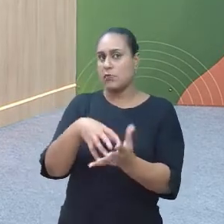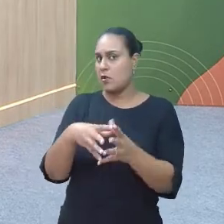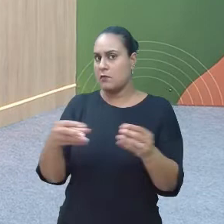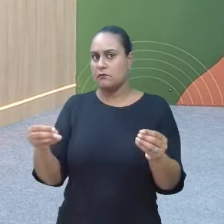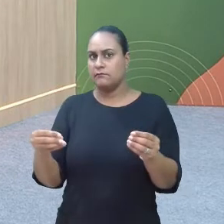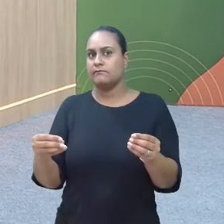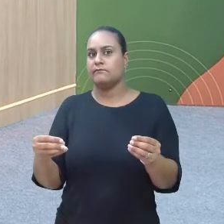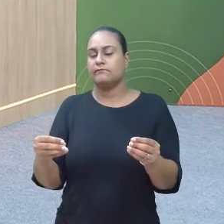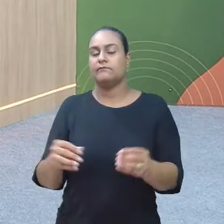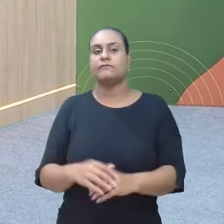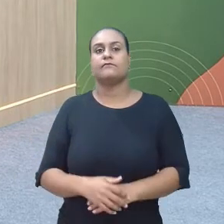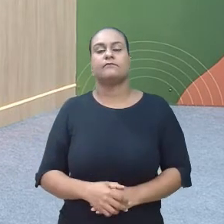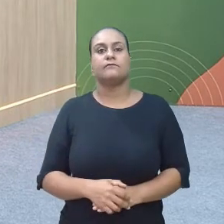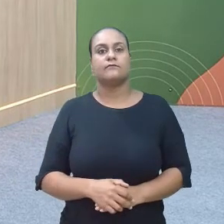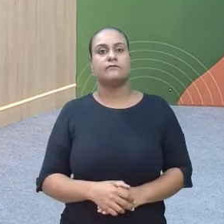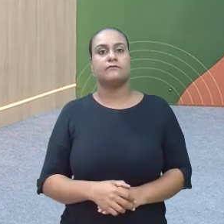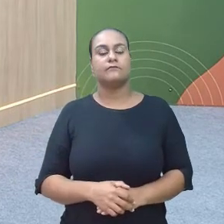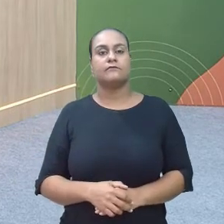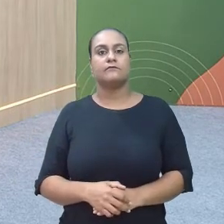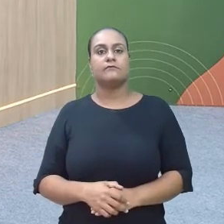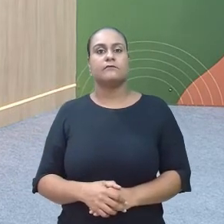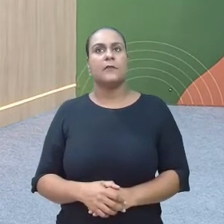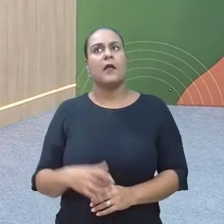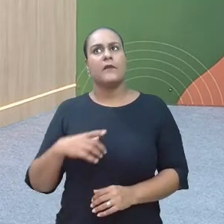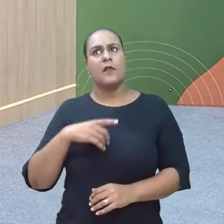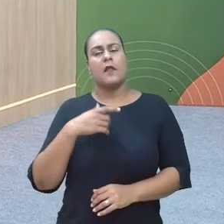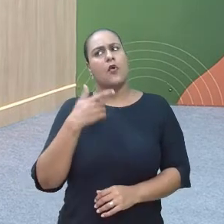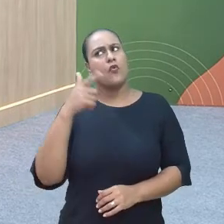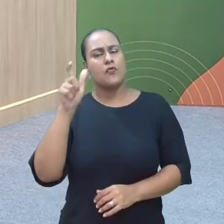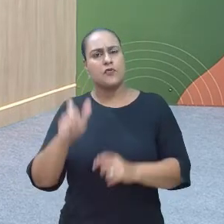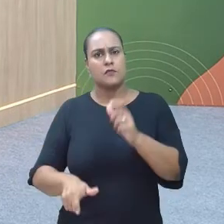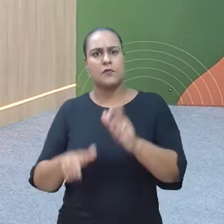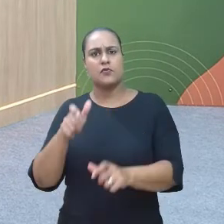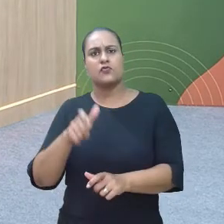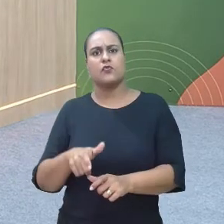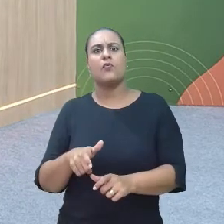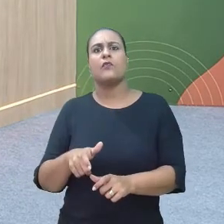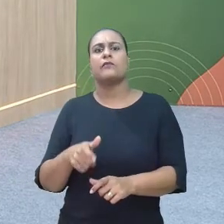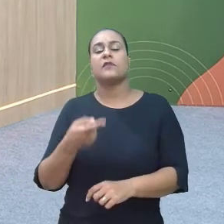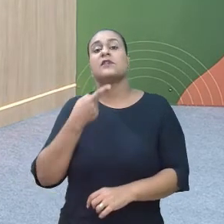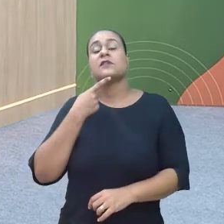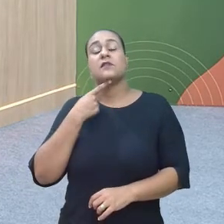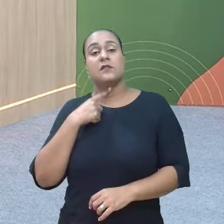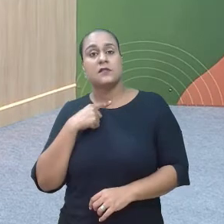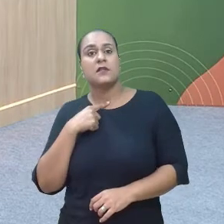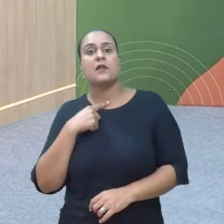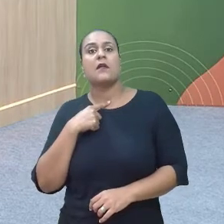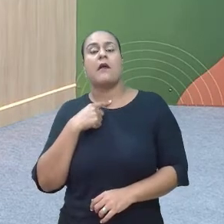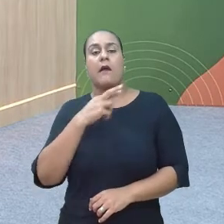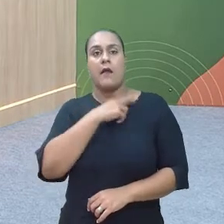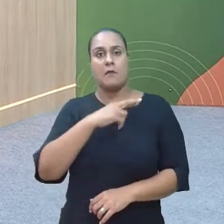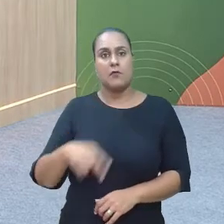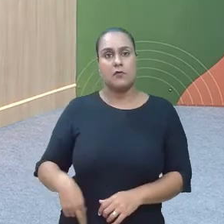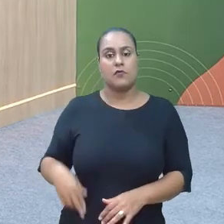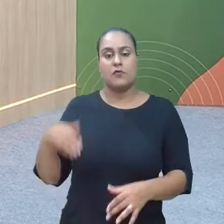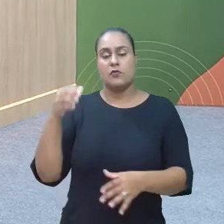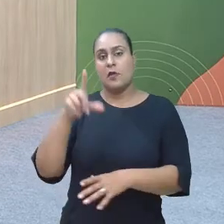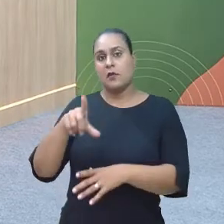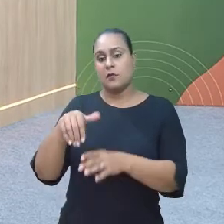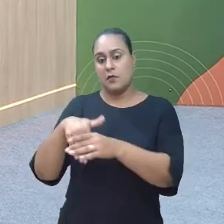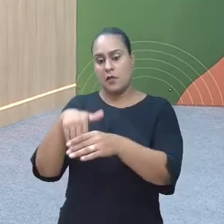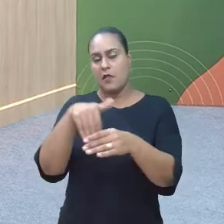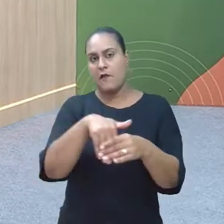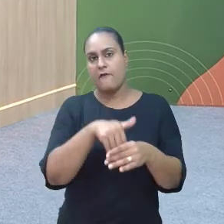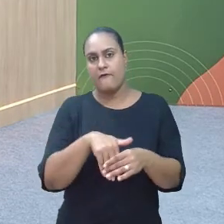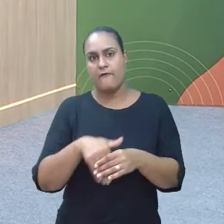na mão do rei. E alguns já chegavam até a defender a república, né? Ou seja, o direito a voto, escolher um presidente em vez de ter um